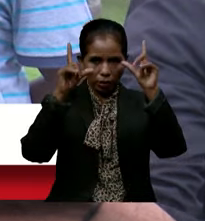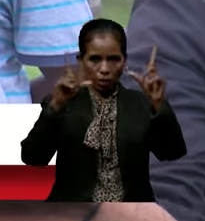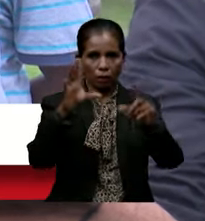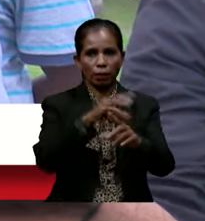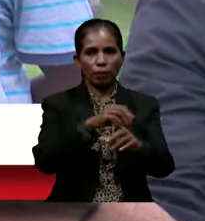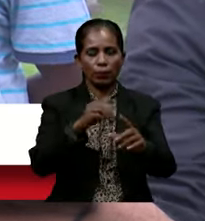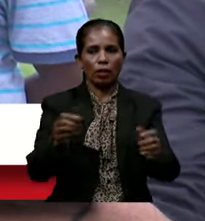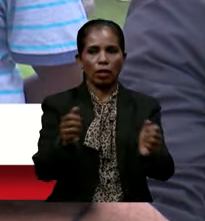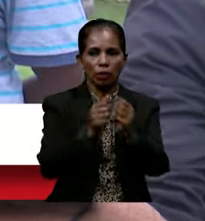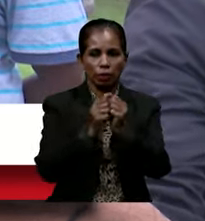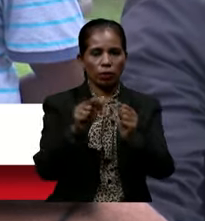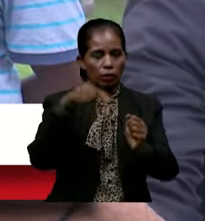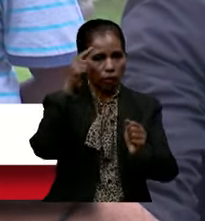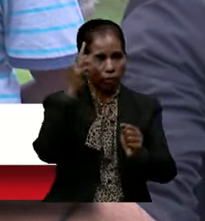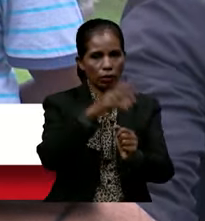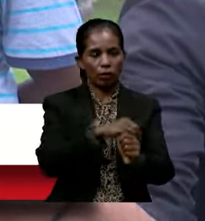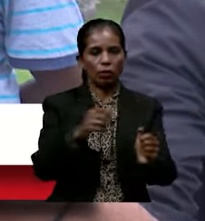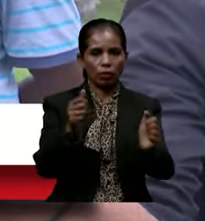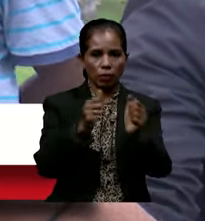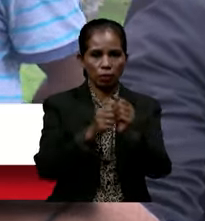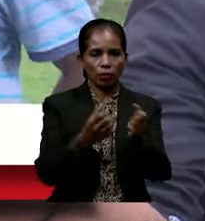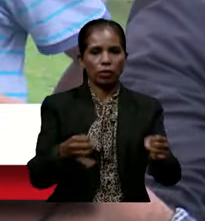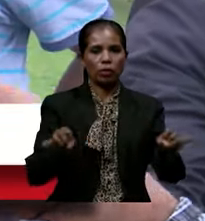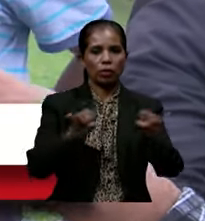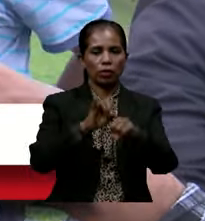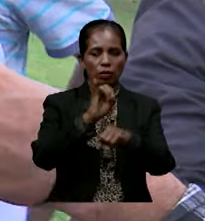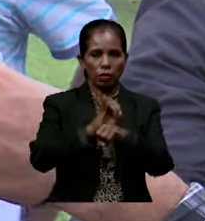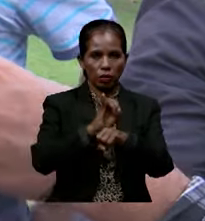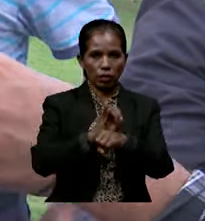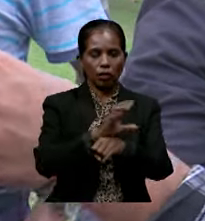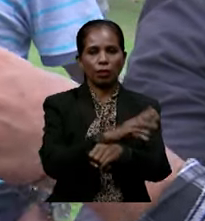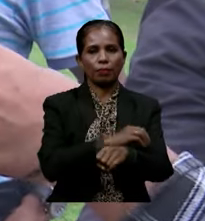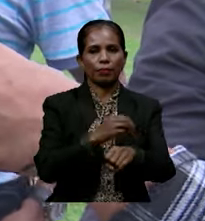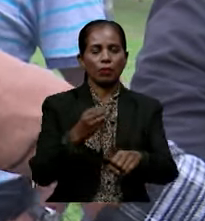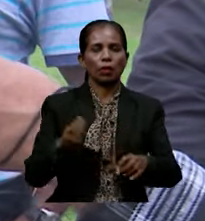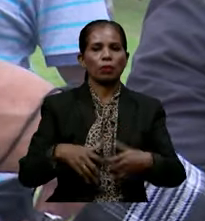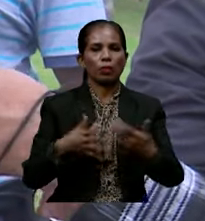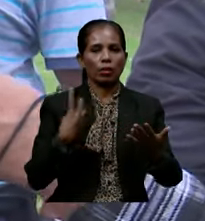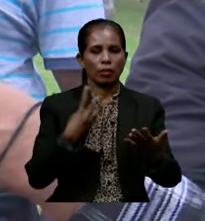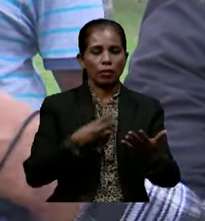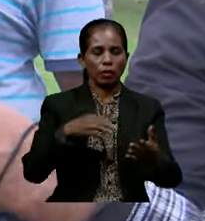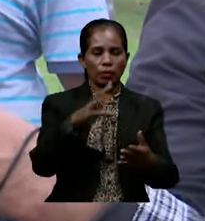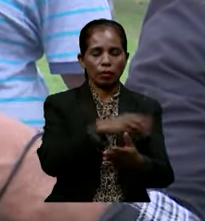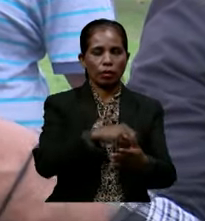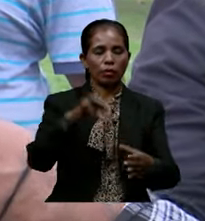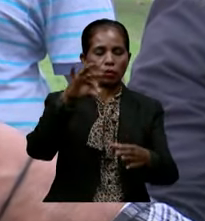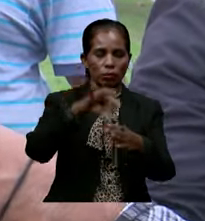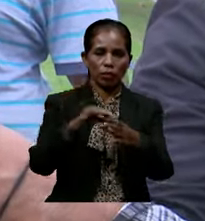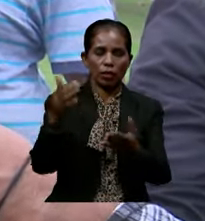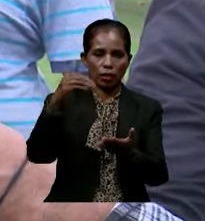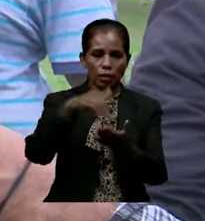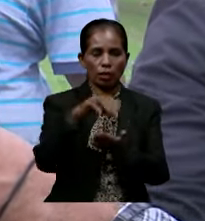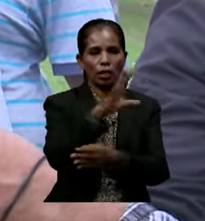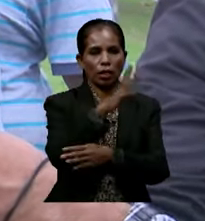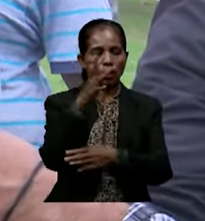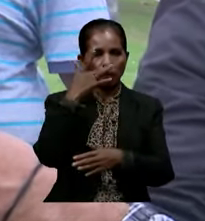ka hamutu governo, hamutu ko parte instituição ingresa nia pra o insapra tu bele conserva filafali tania ai kameli